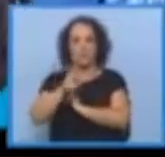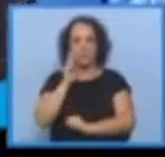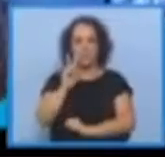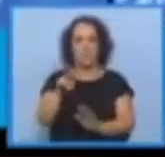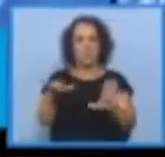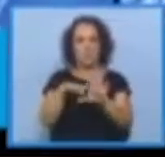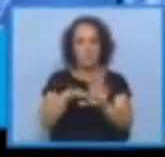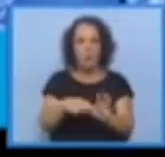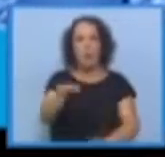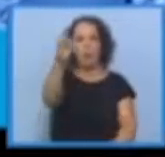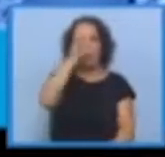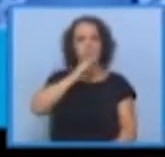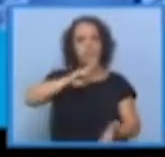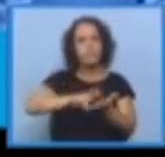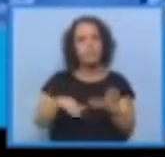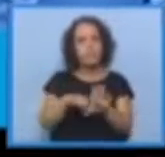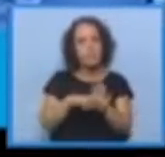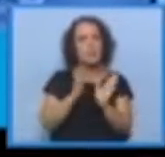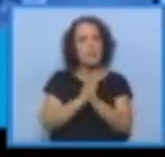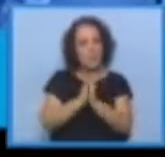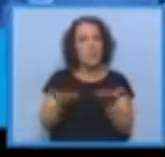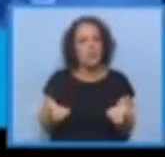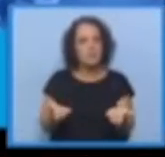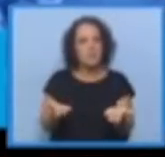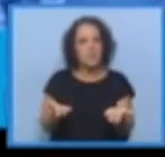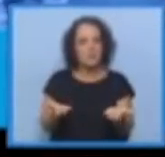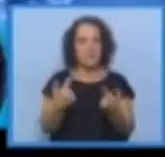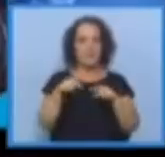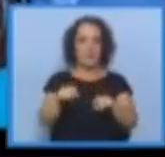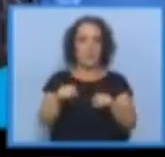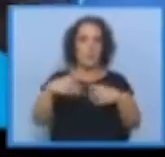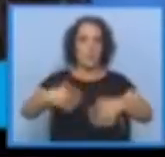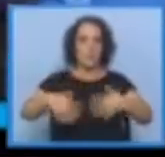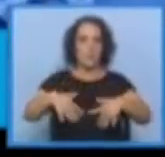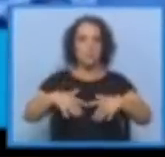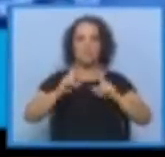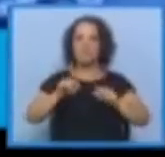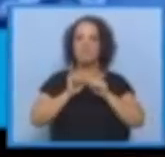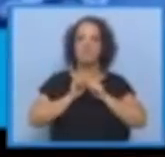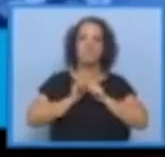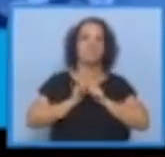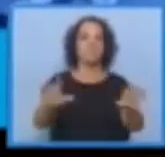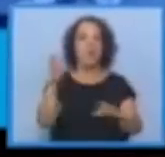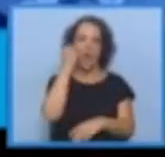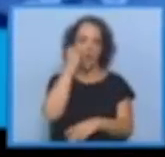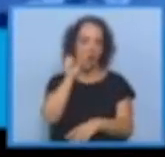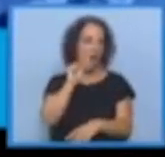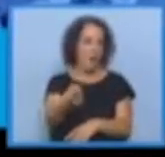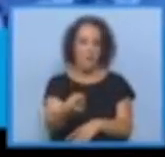a participar na igreja, não é? E então foi uma coisa que espalhou-se por toda a Angola